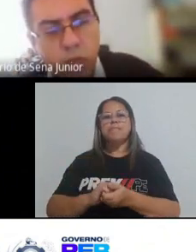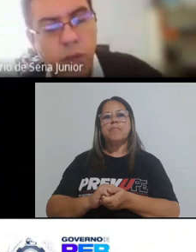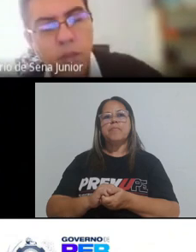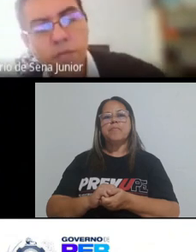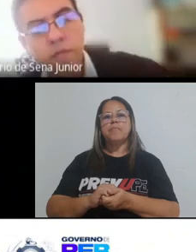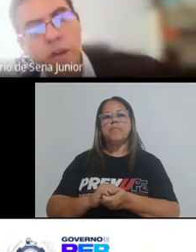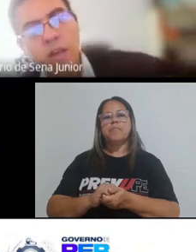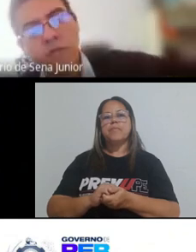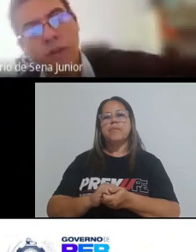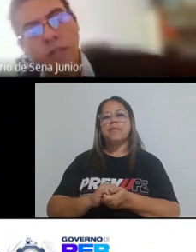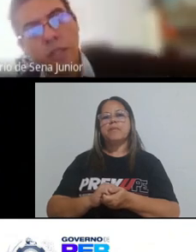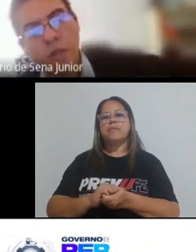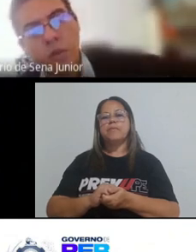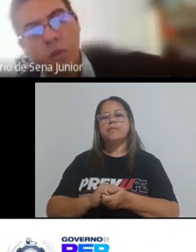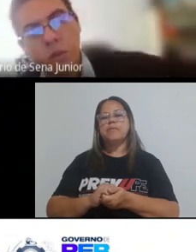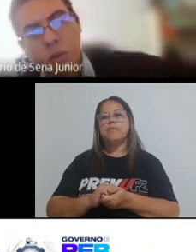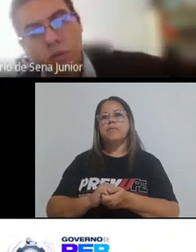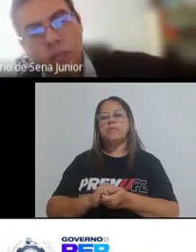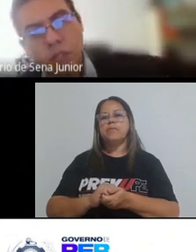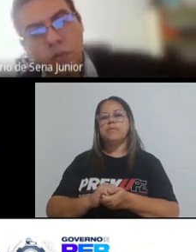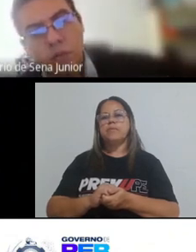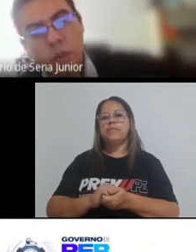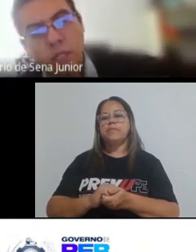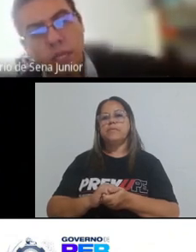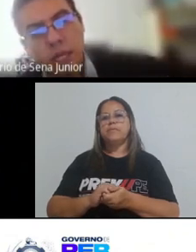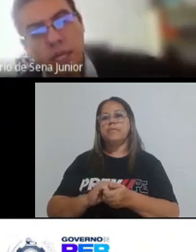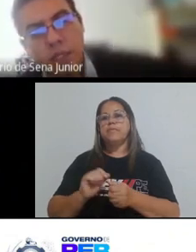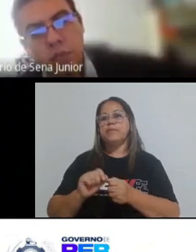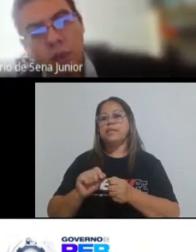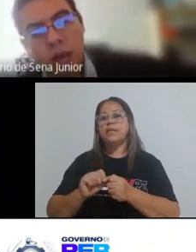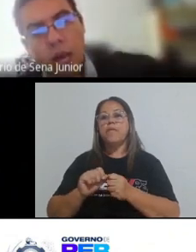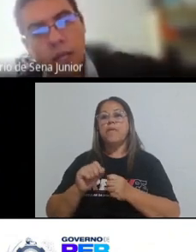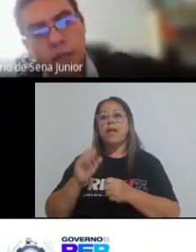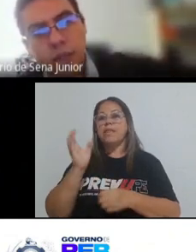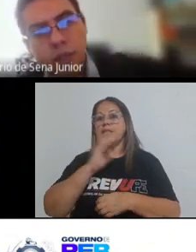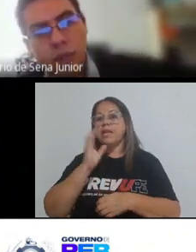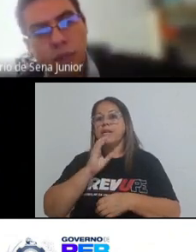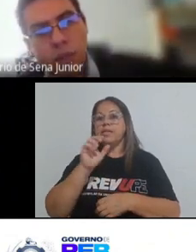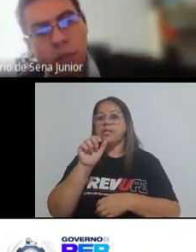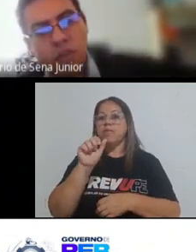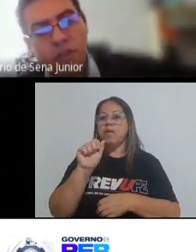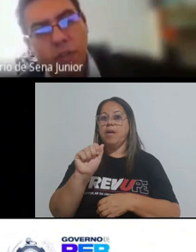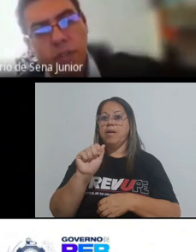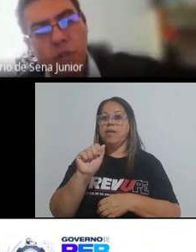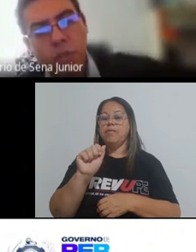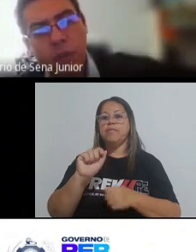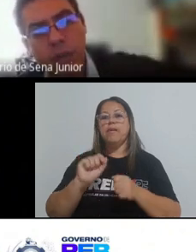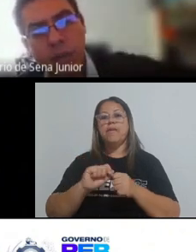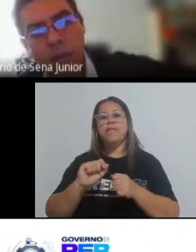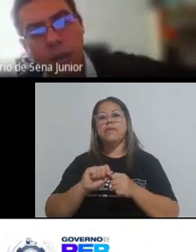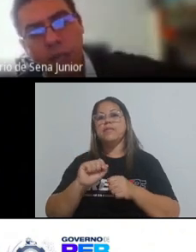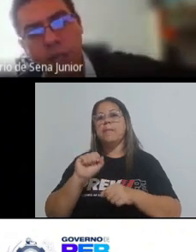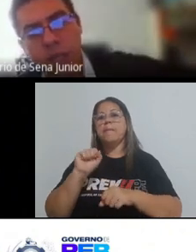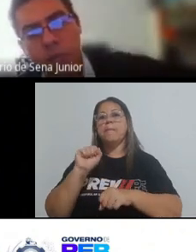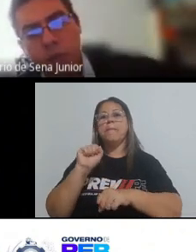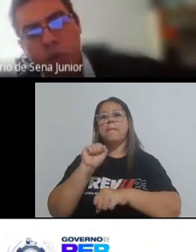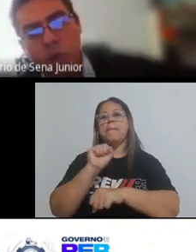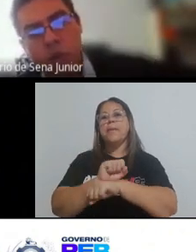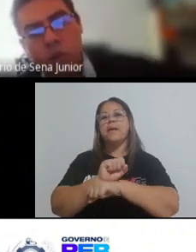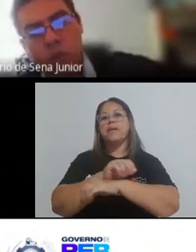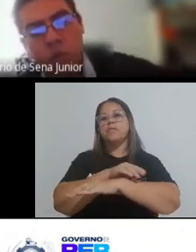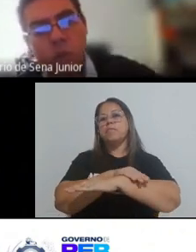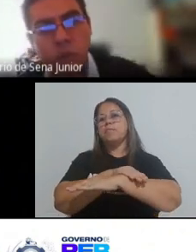vai fazê-lo, vai desenvolver uma aceleração A e vai fazê-lo parar até